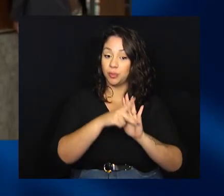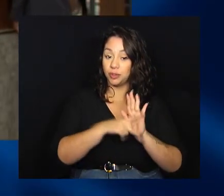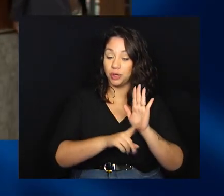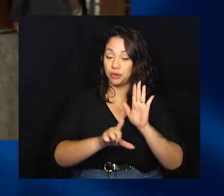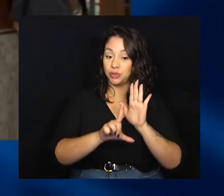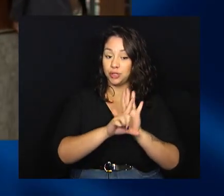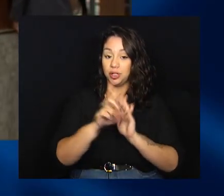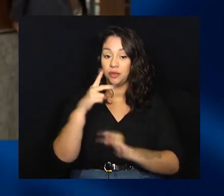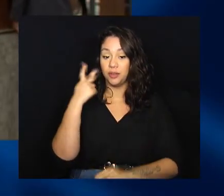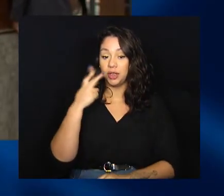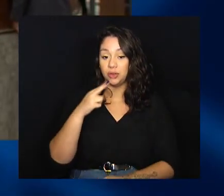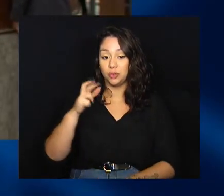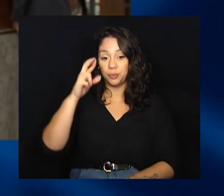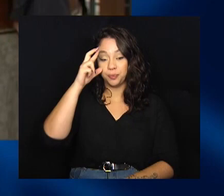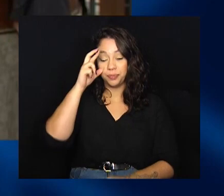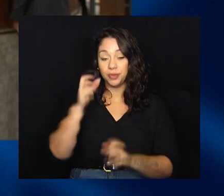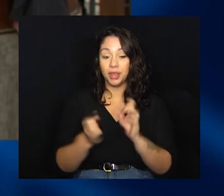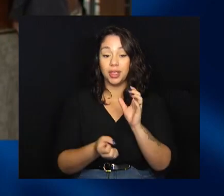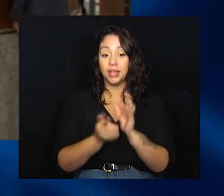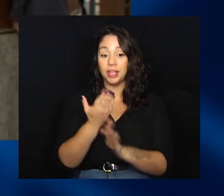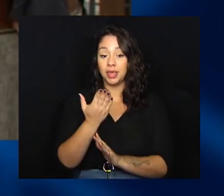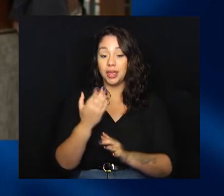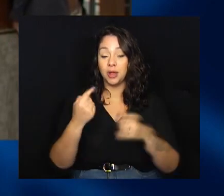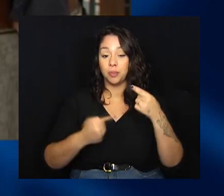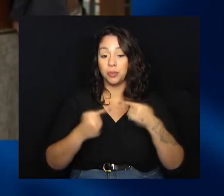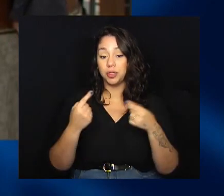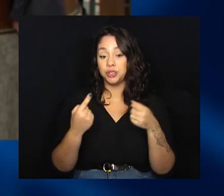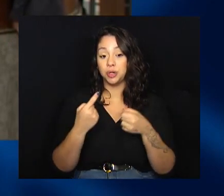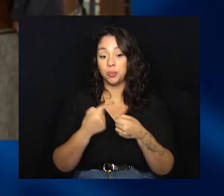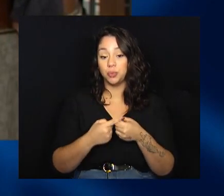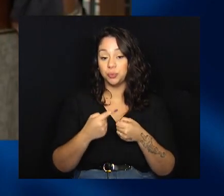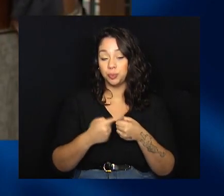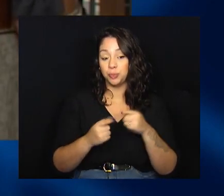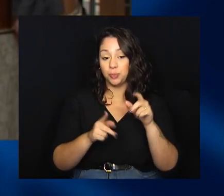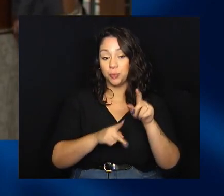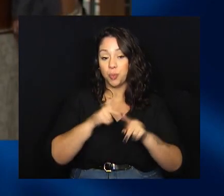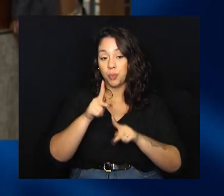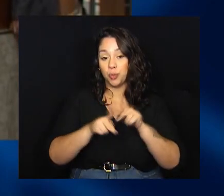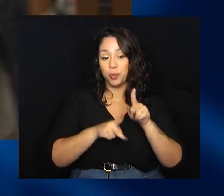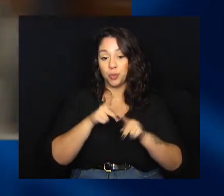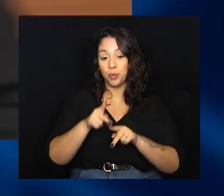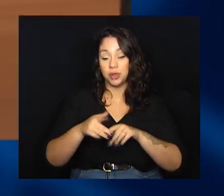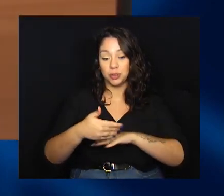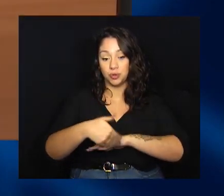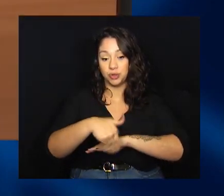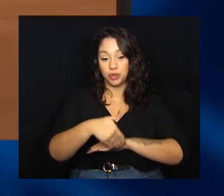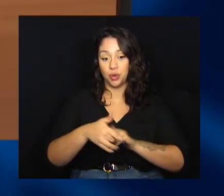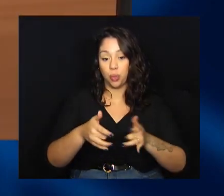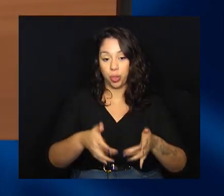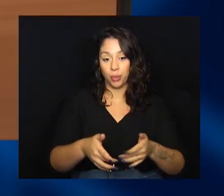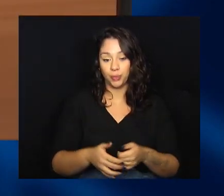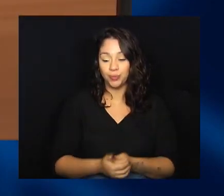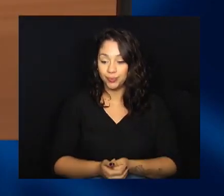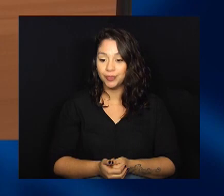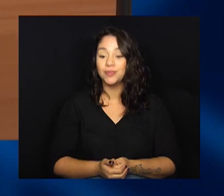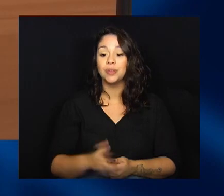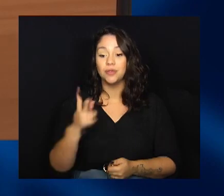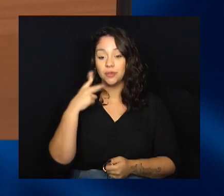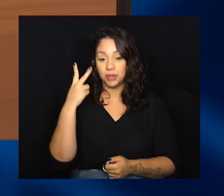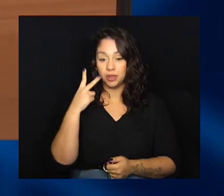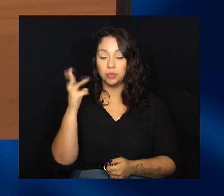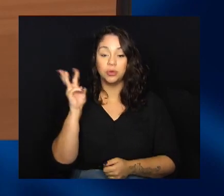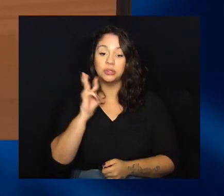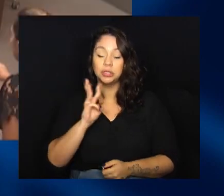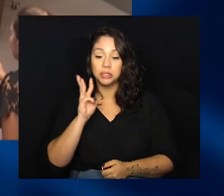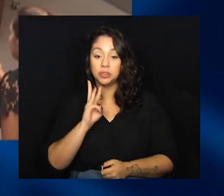vereador Carlinhos camelô cria a política Municipal para a população em situação de Rua Vereador Cecílio Santos